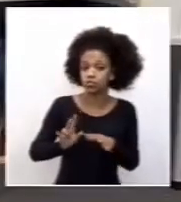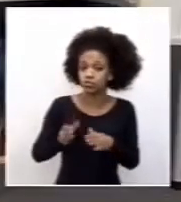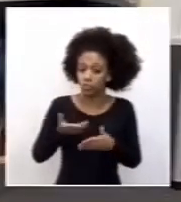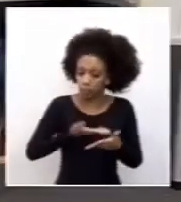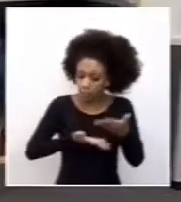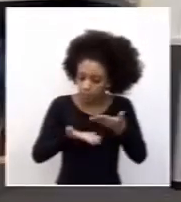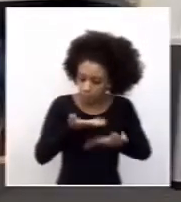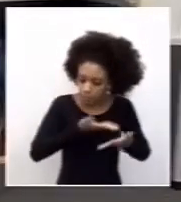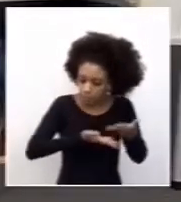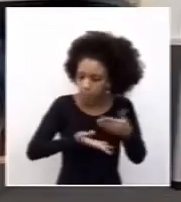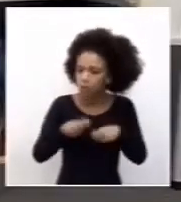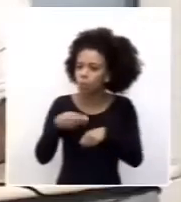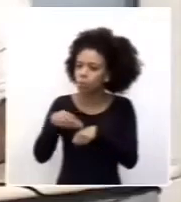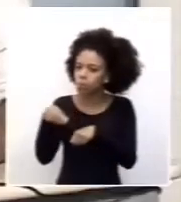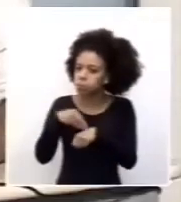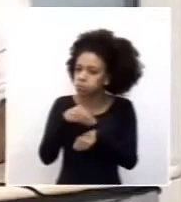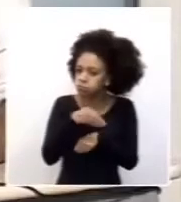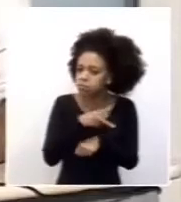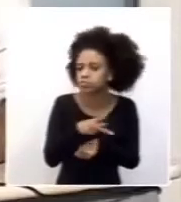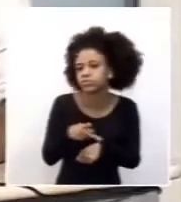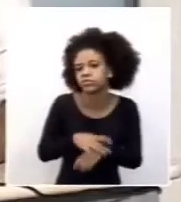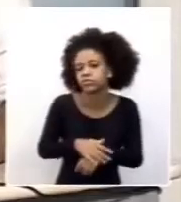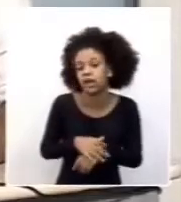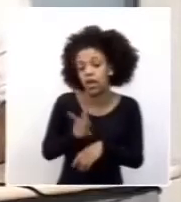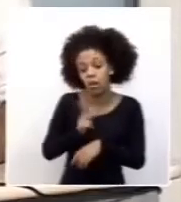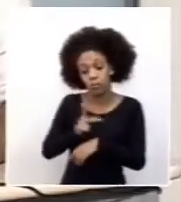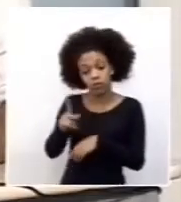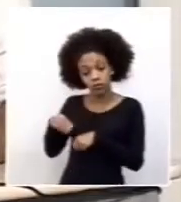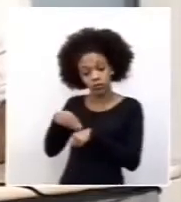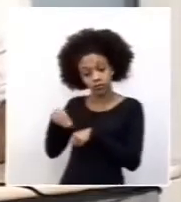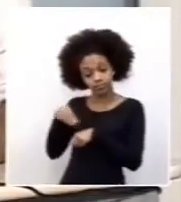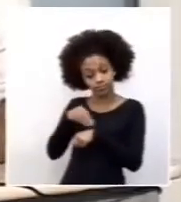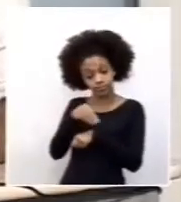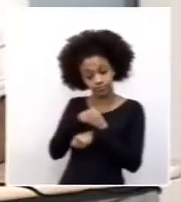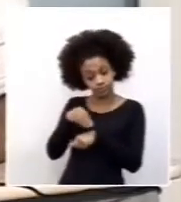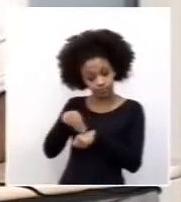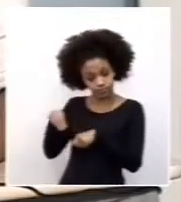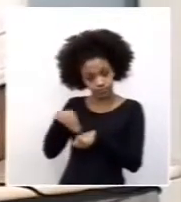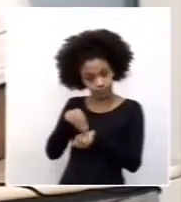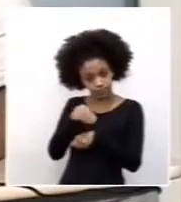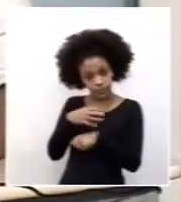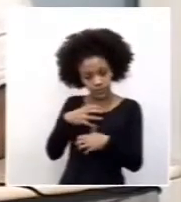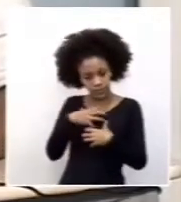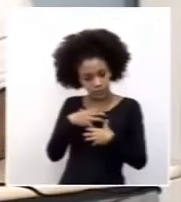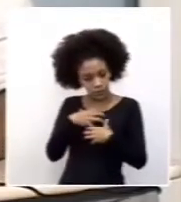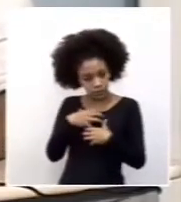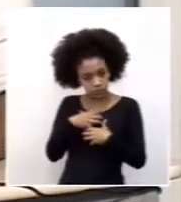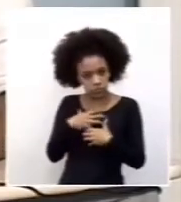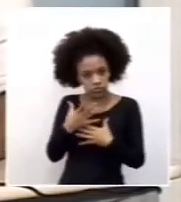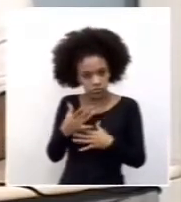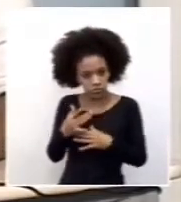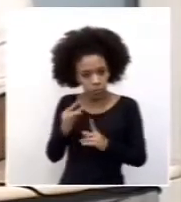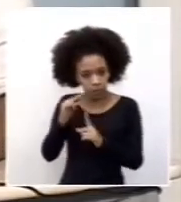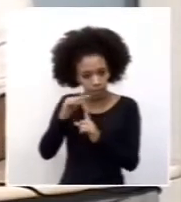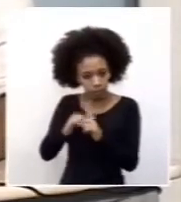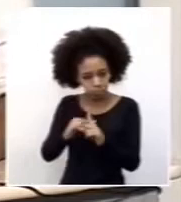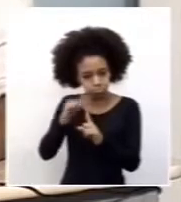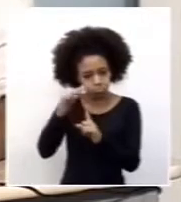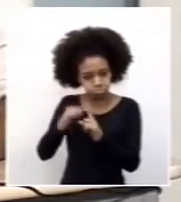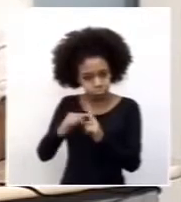do professor. É ele que vai moderar, tá? Vai sentir, é como se um termômetro. Olha,